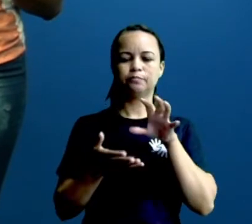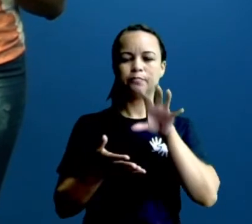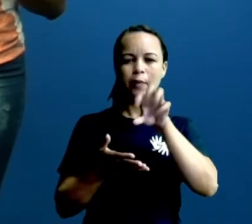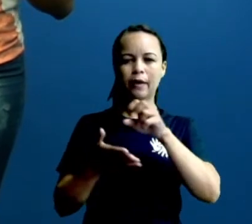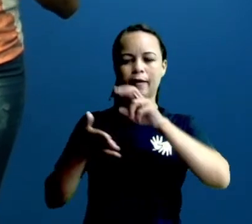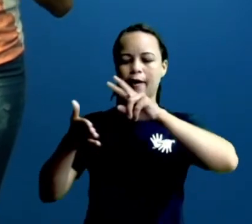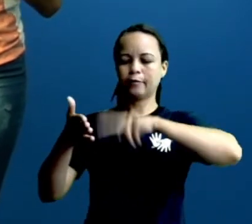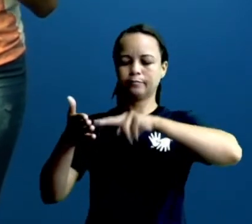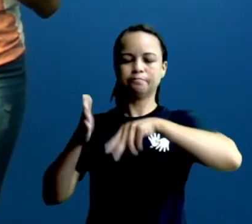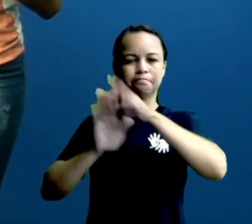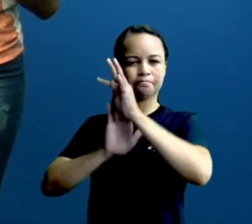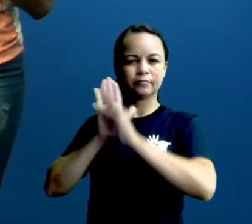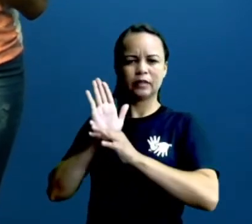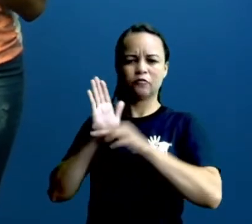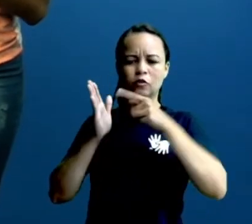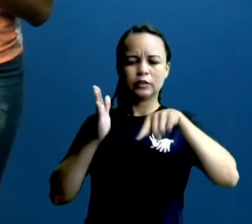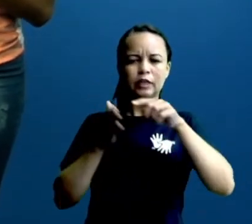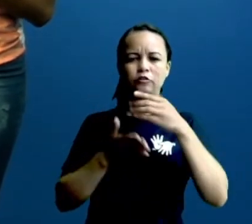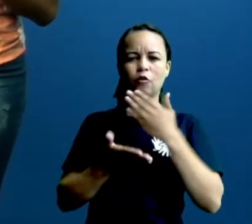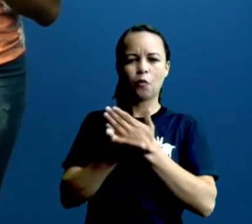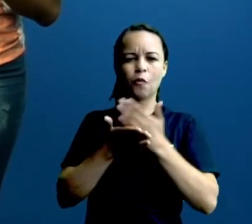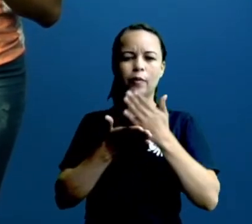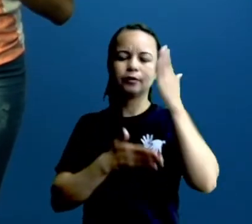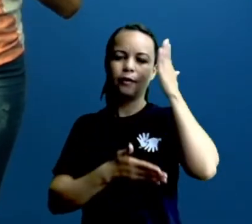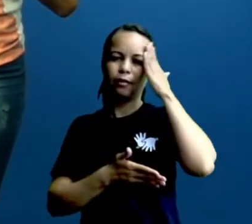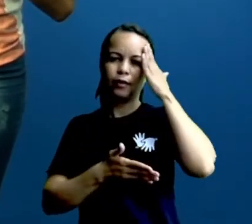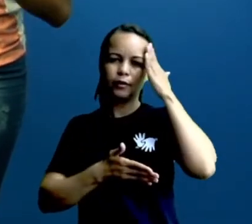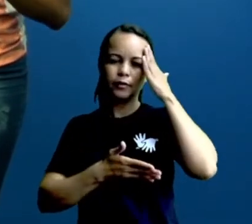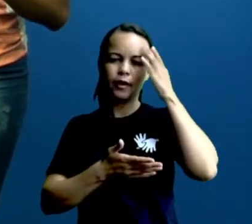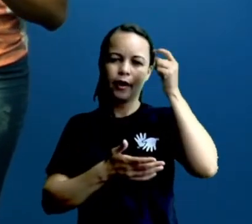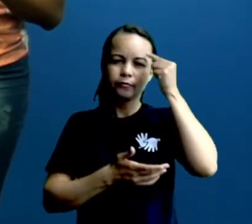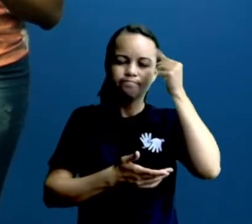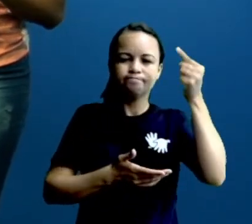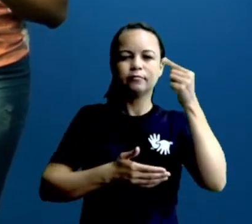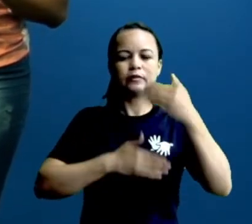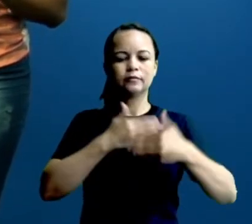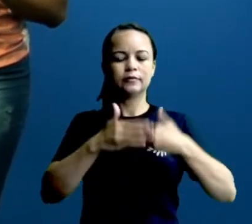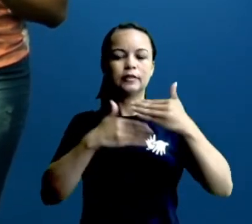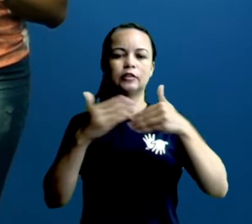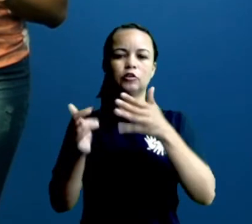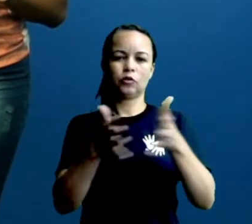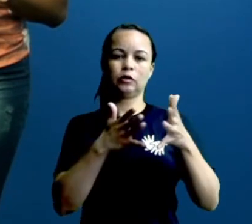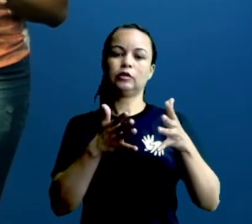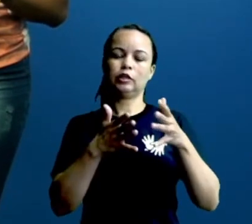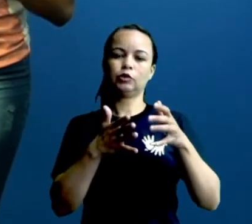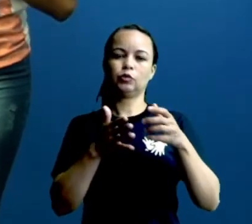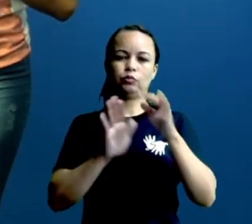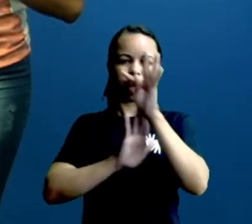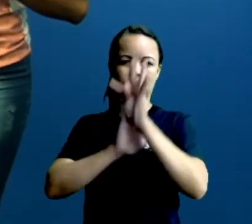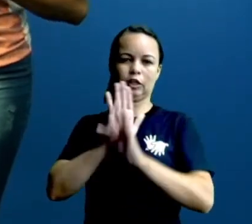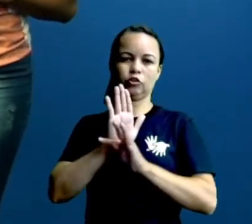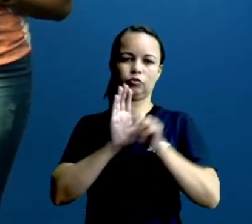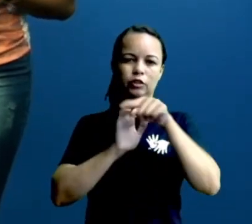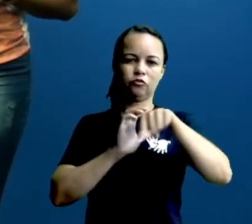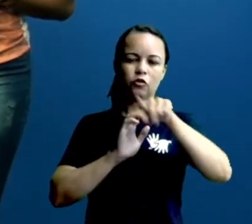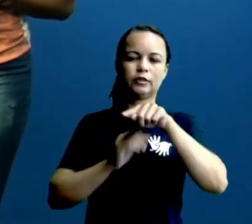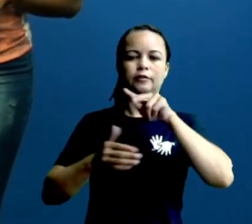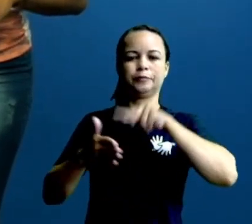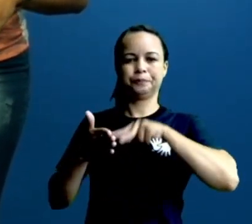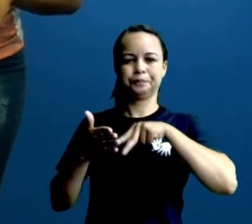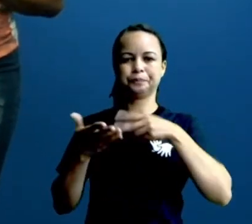vão começar a entender e a descobrir essas ideias dentro dos textos que vocês buscarem.